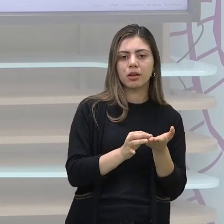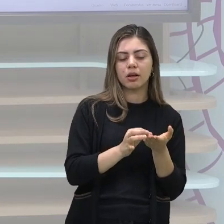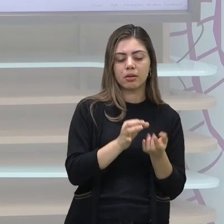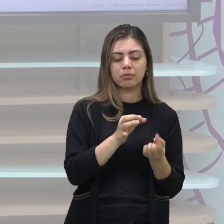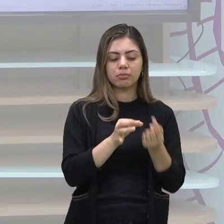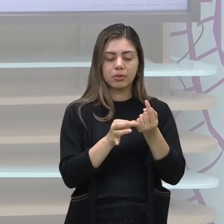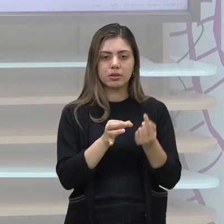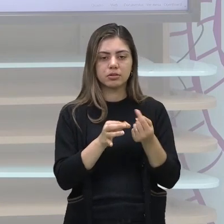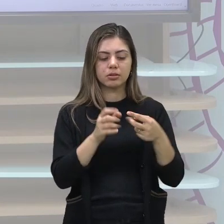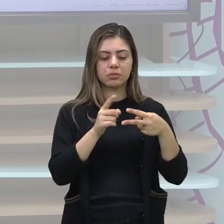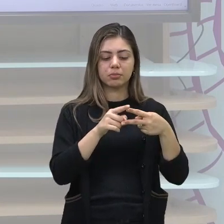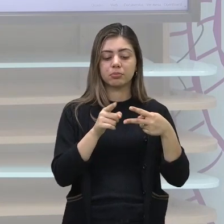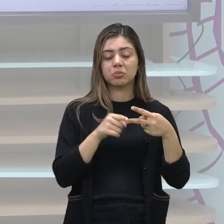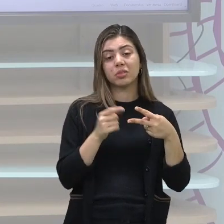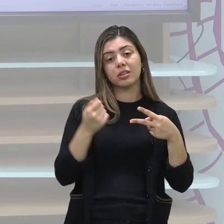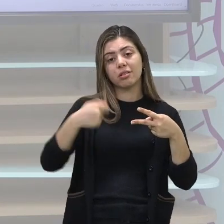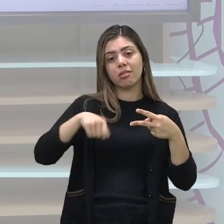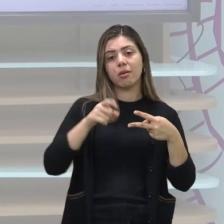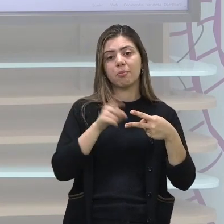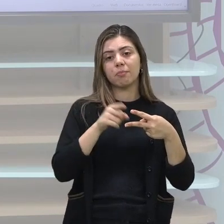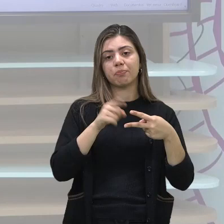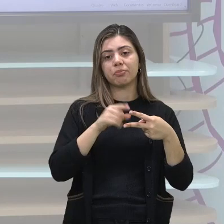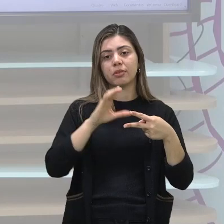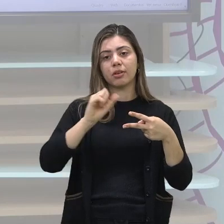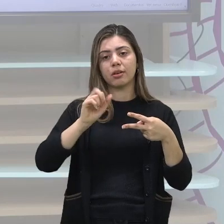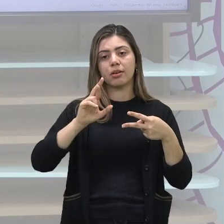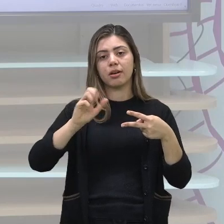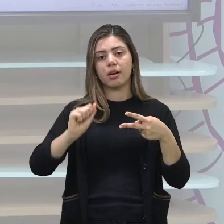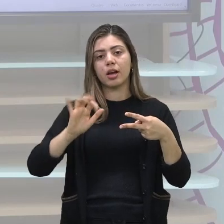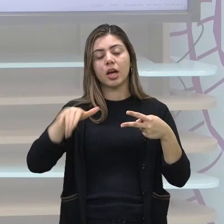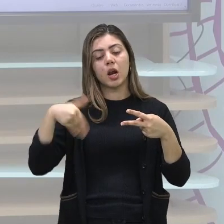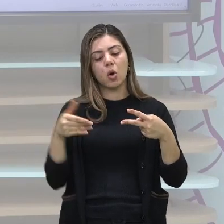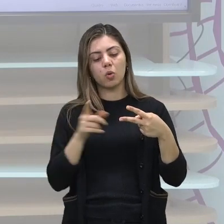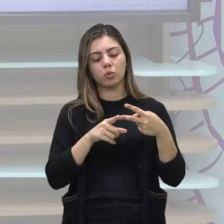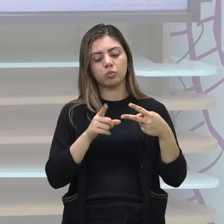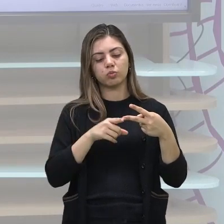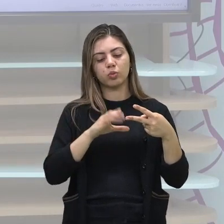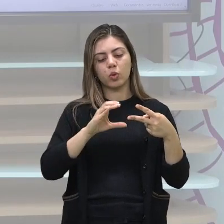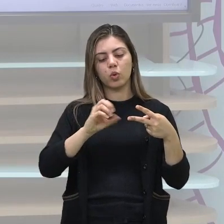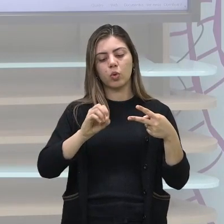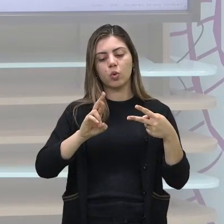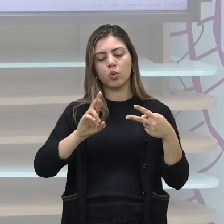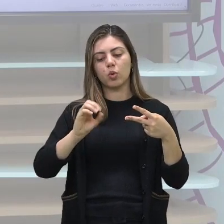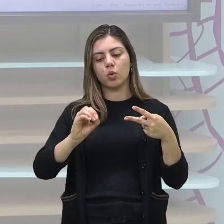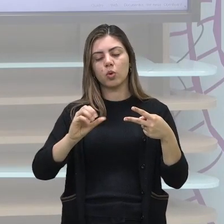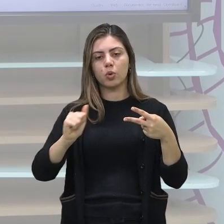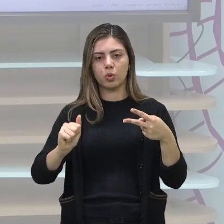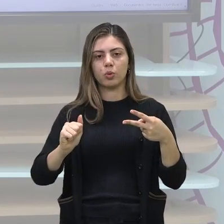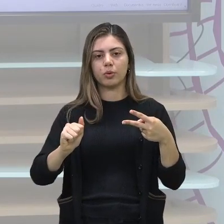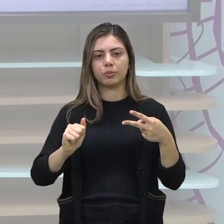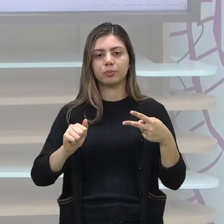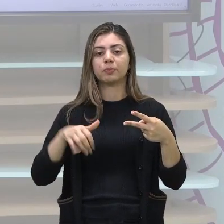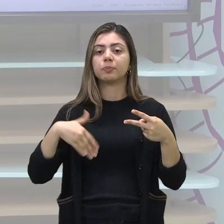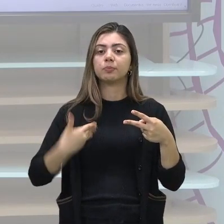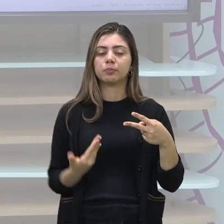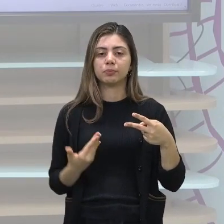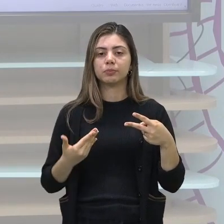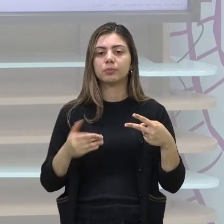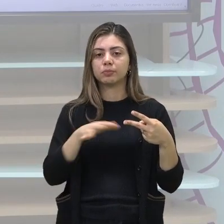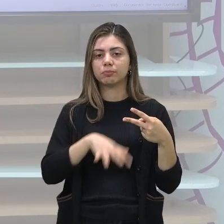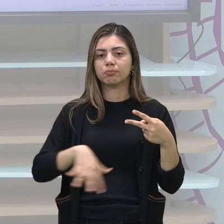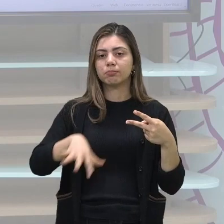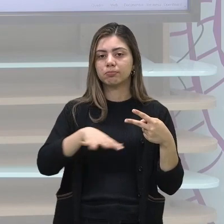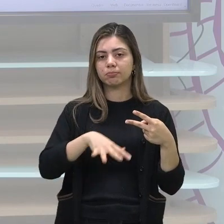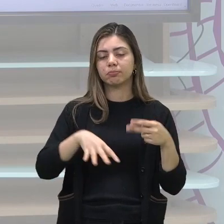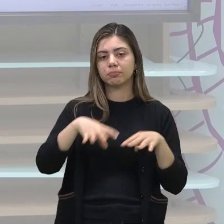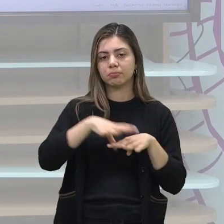para cima. Quais são essas possibilidades? Cara ou coroa? E aí, representando matematicamente, nós